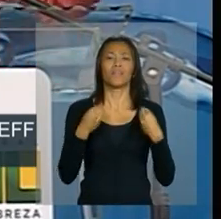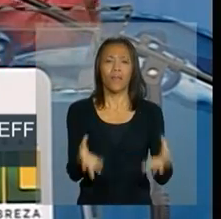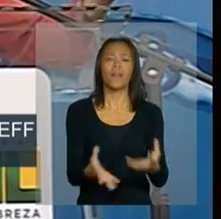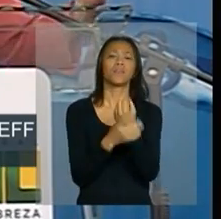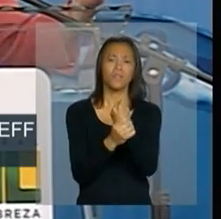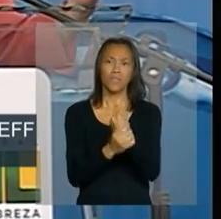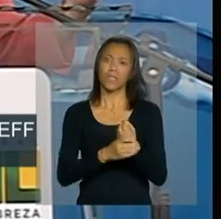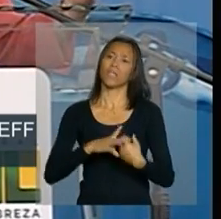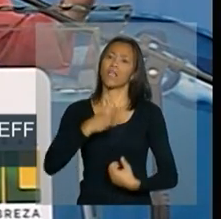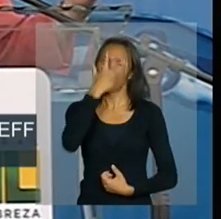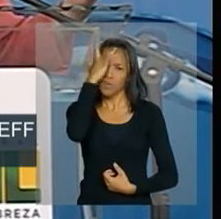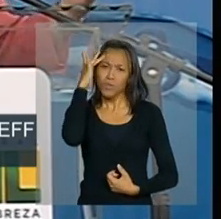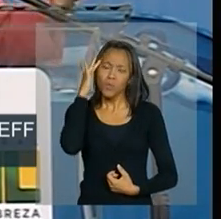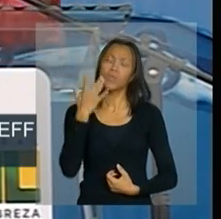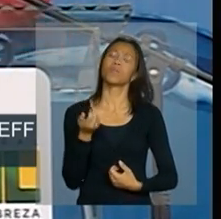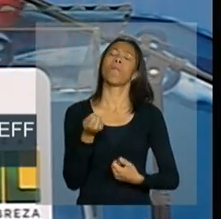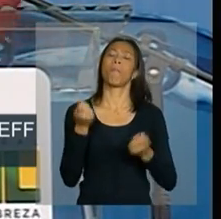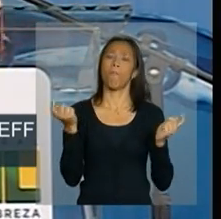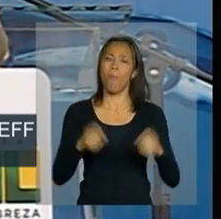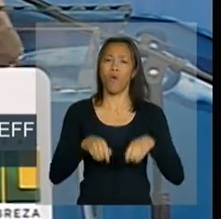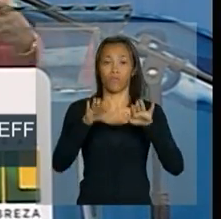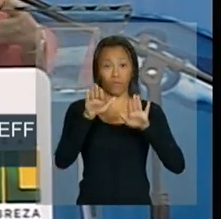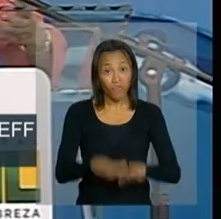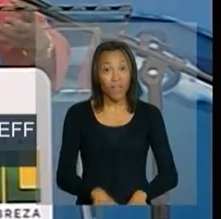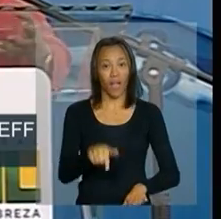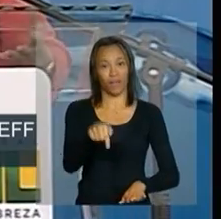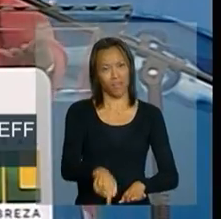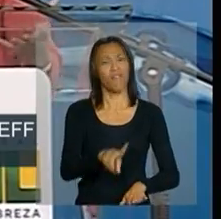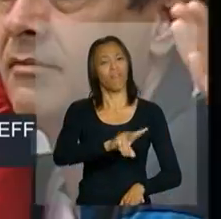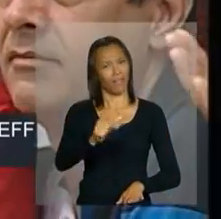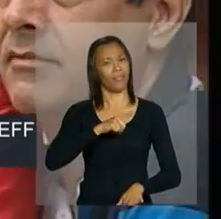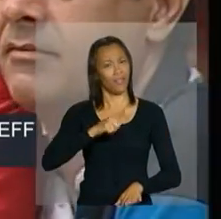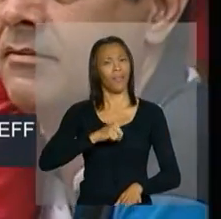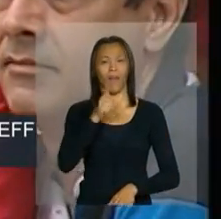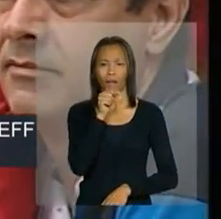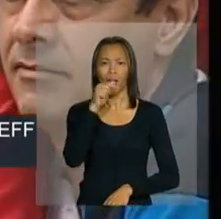pessoas possam ficar aqui. Porque elas vão ter água.